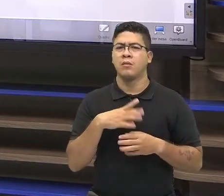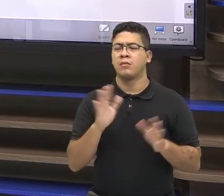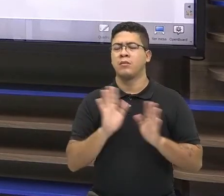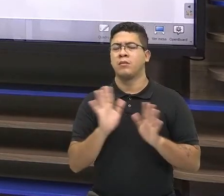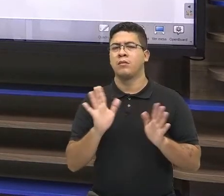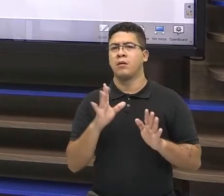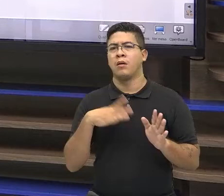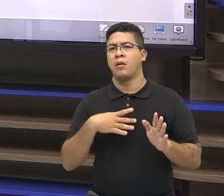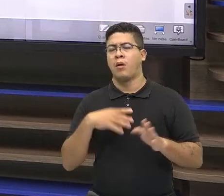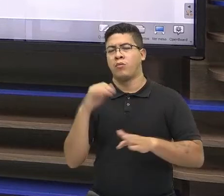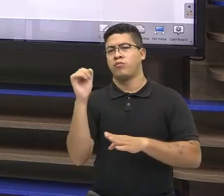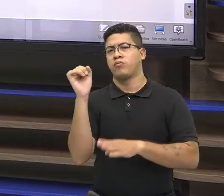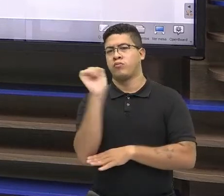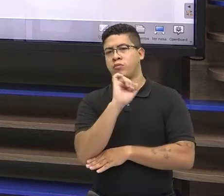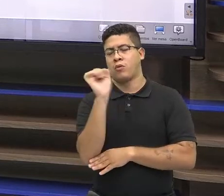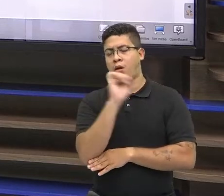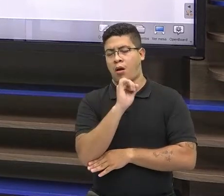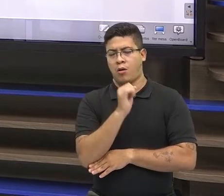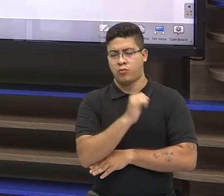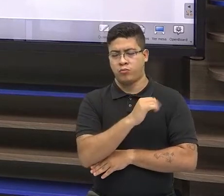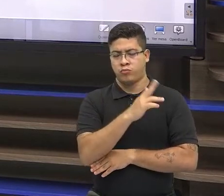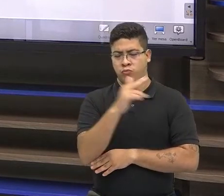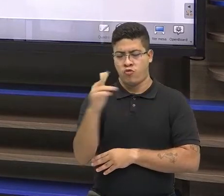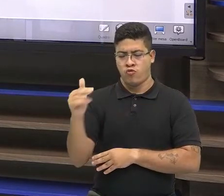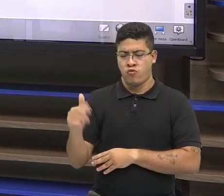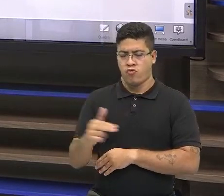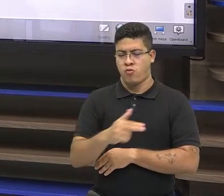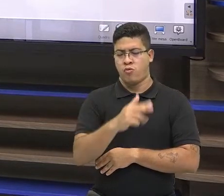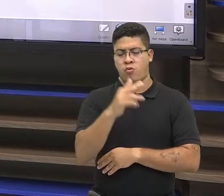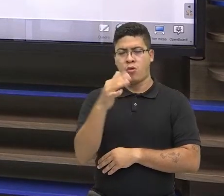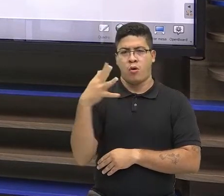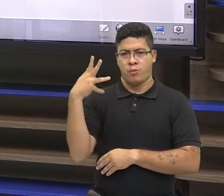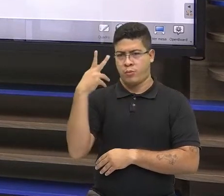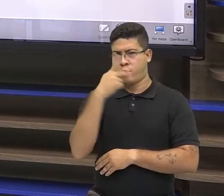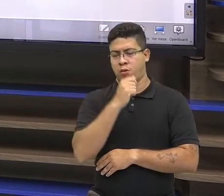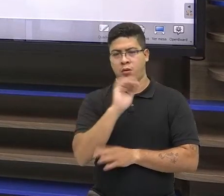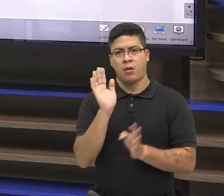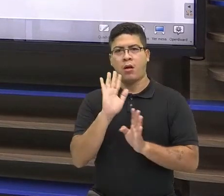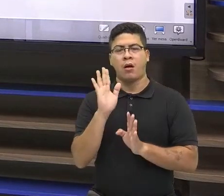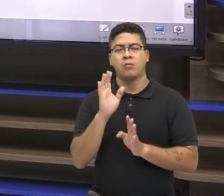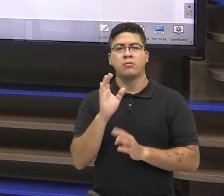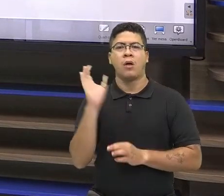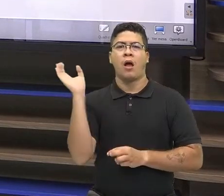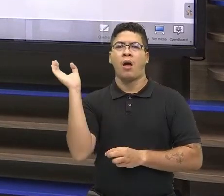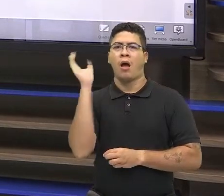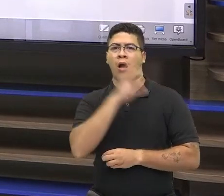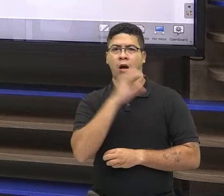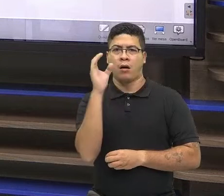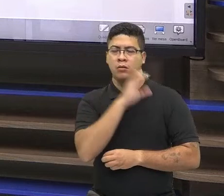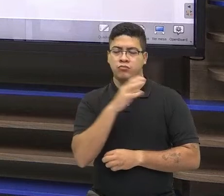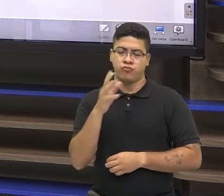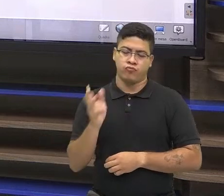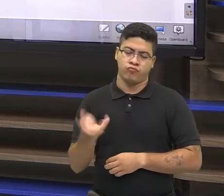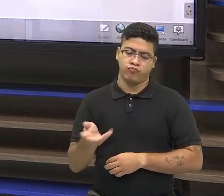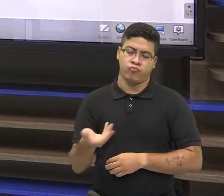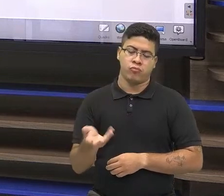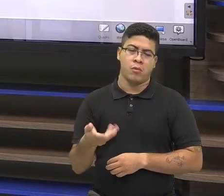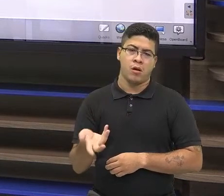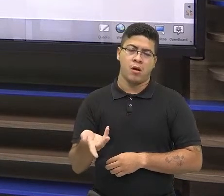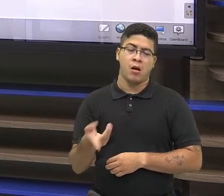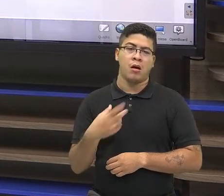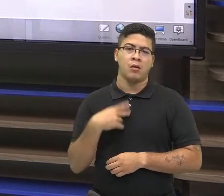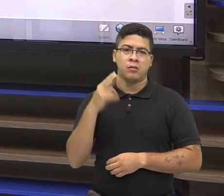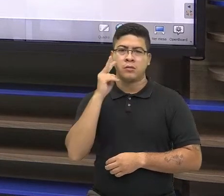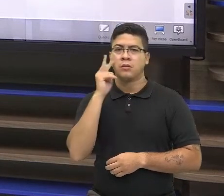todo bonitinho lá, ele vai apresentar, né, a velocidade que esse carro apresenta. Então, lá na pintura